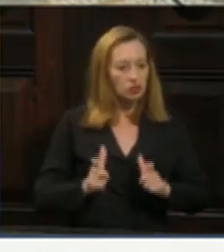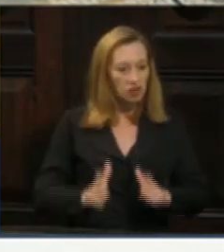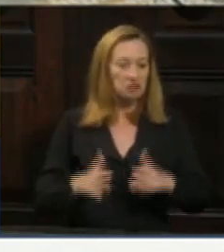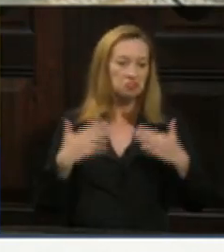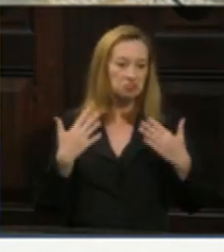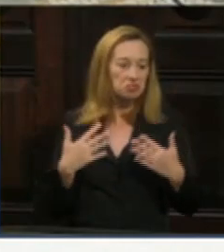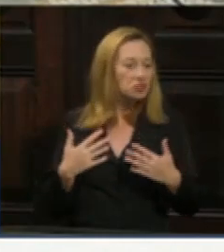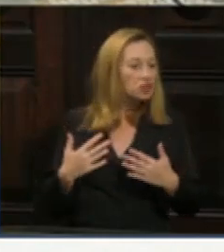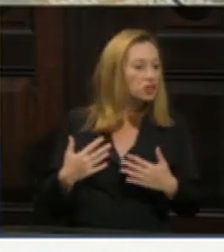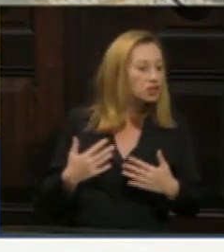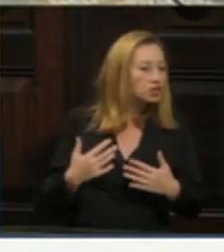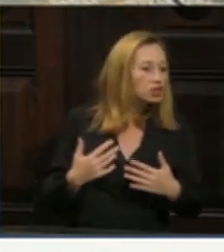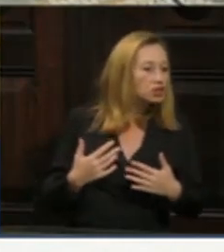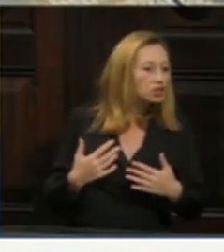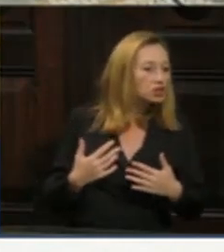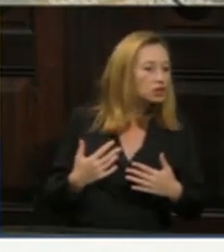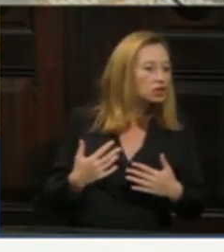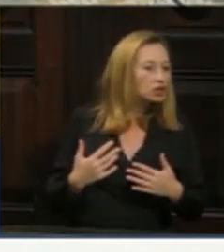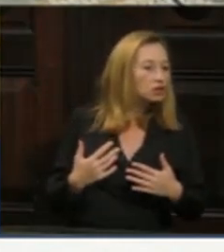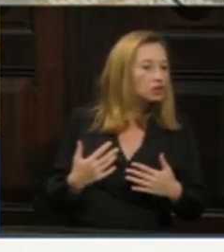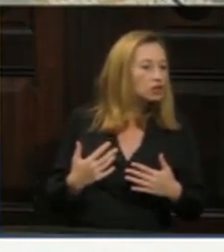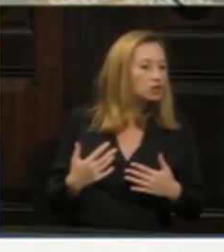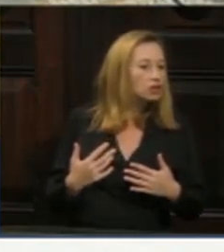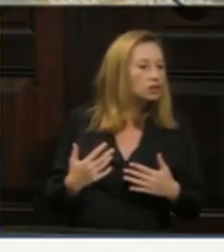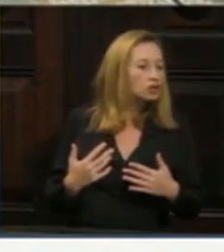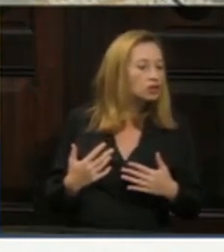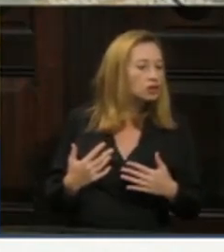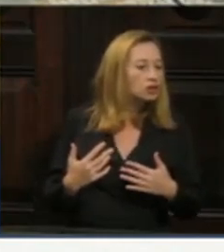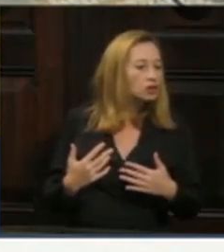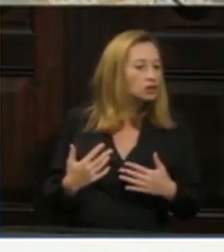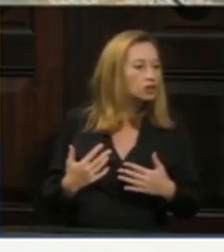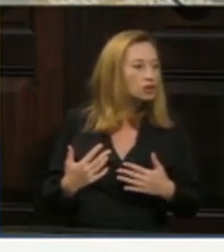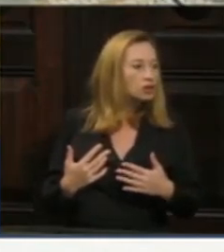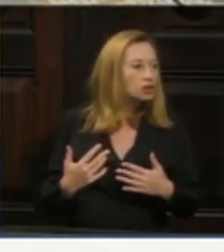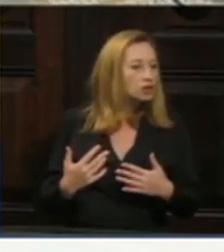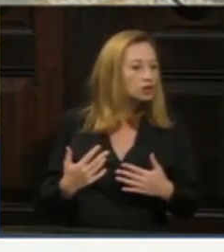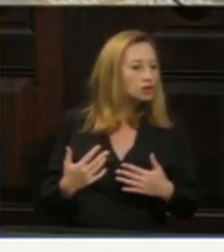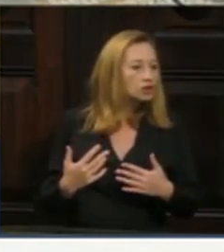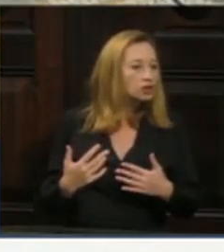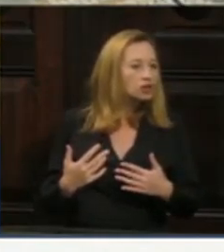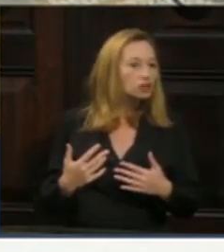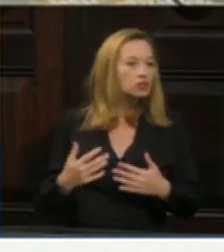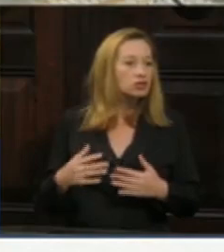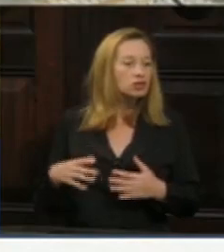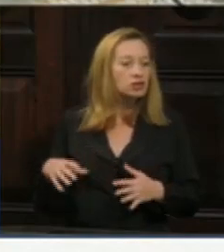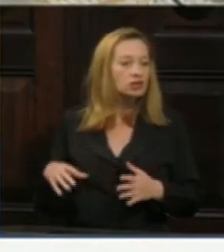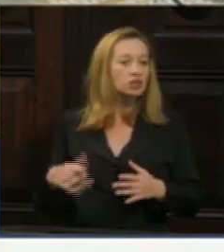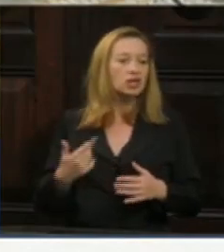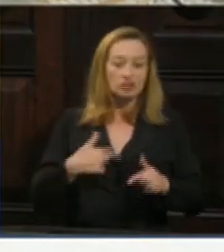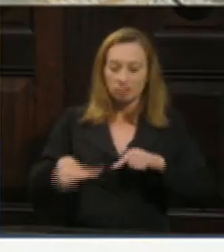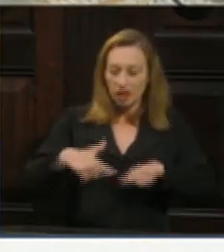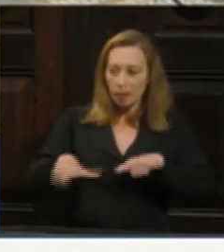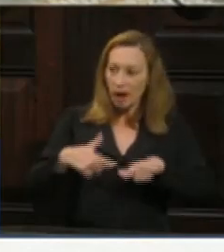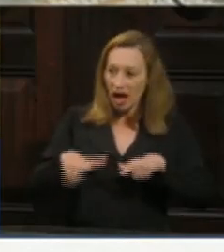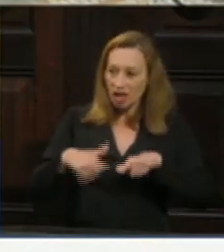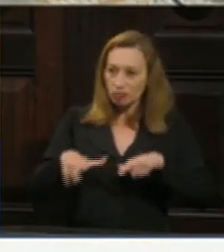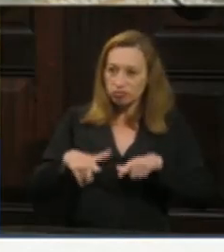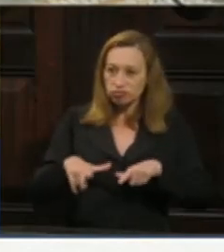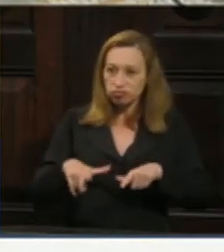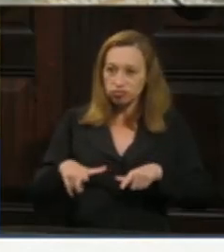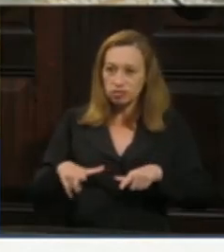quer dizer, trabalharam muito para um projeto que nem era de sua coautoria. Então, eu quero dizer que eu devo mesmo projetos importantíssimos da